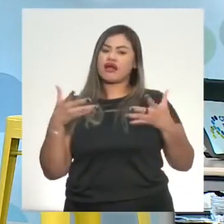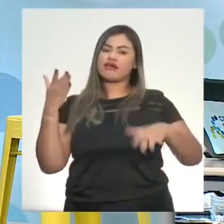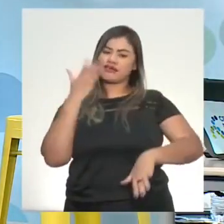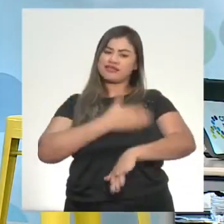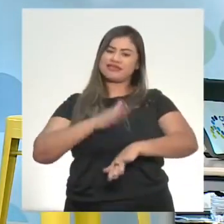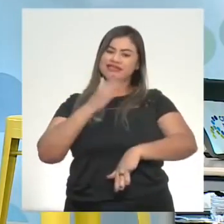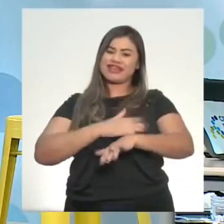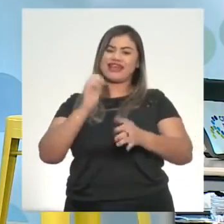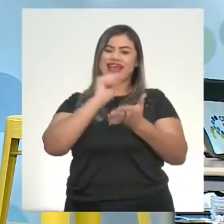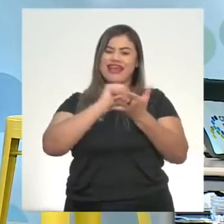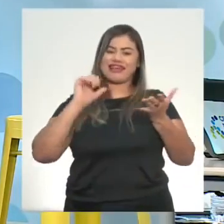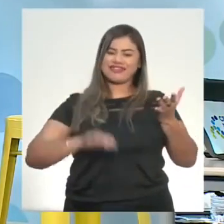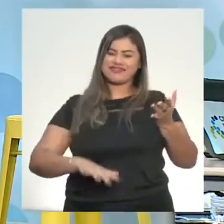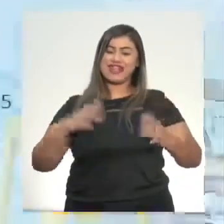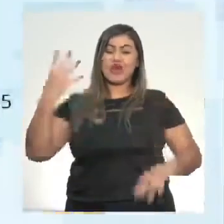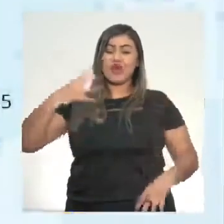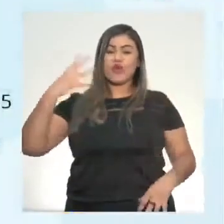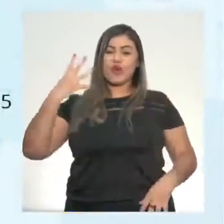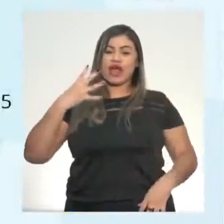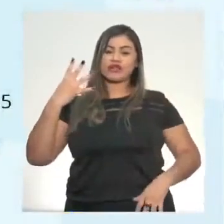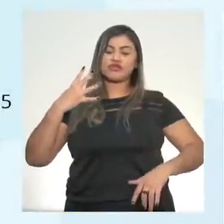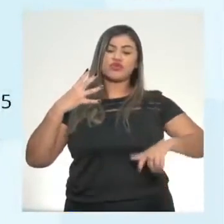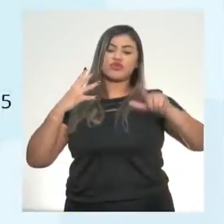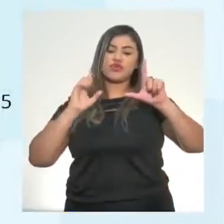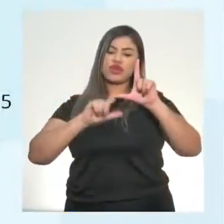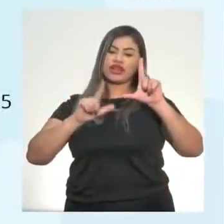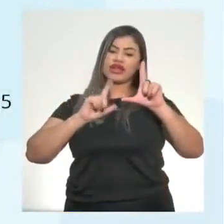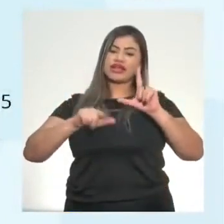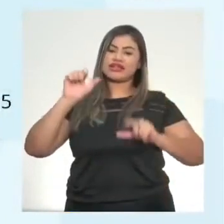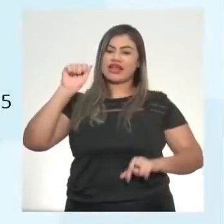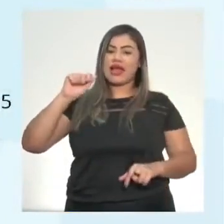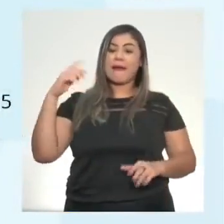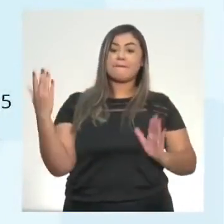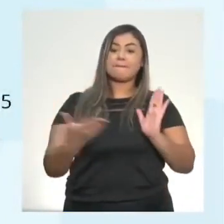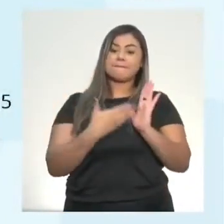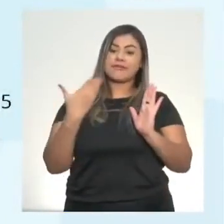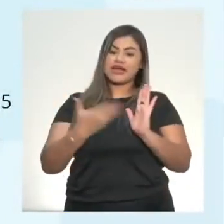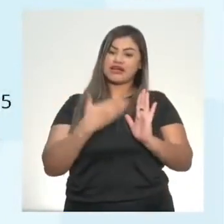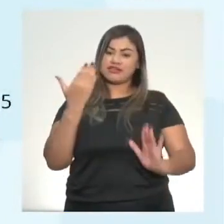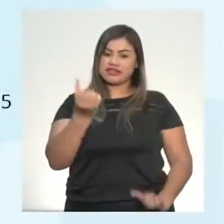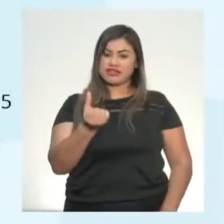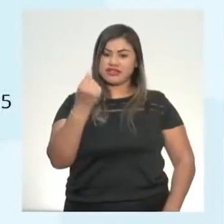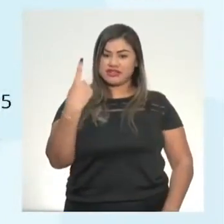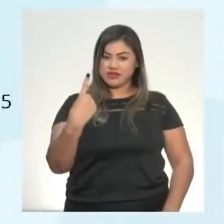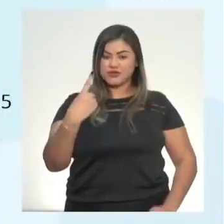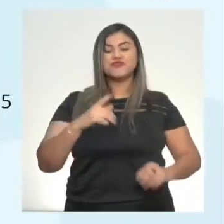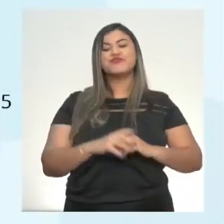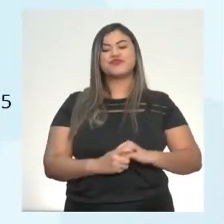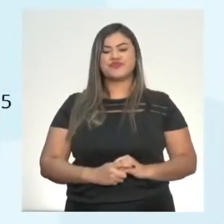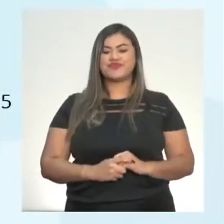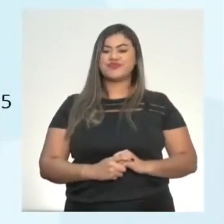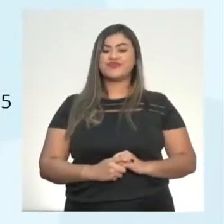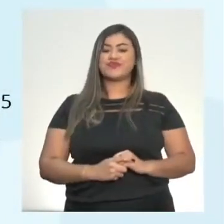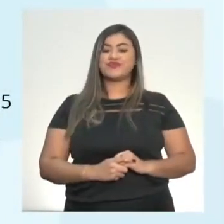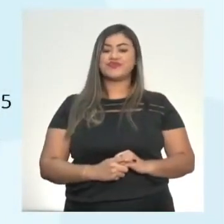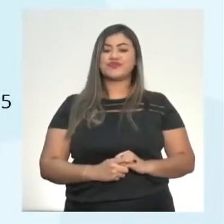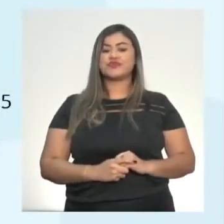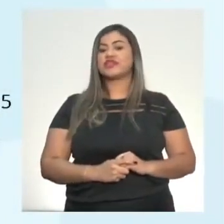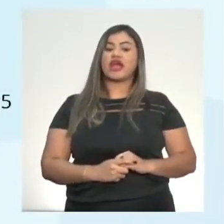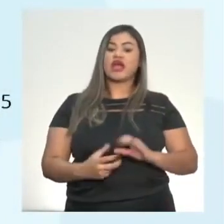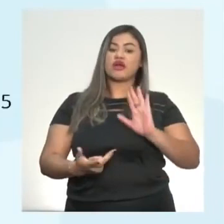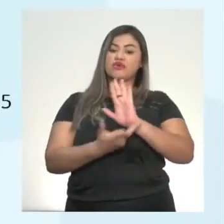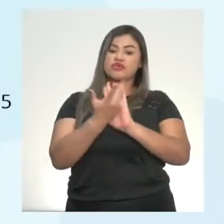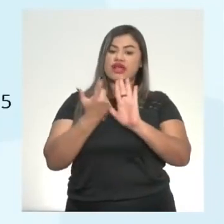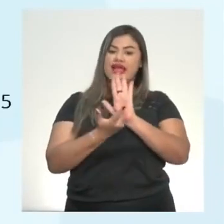lá. Atividade 4, letra A. Está na página 61. Os pares de